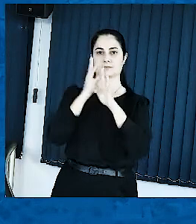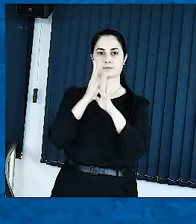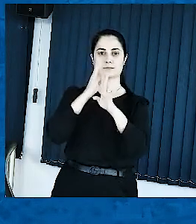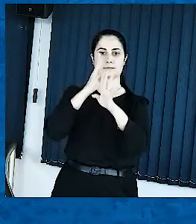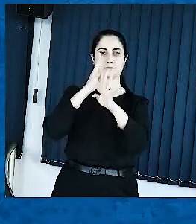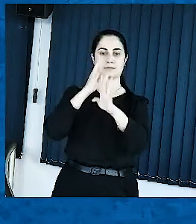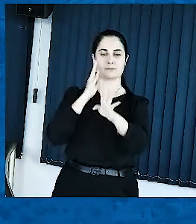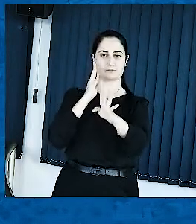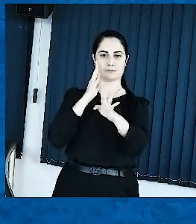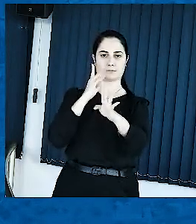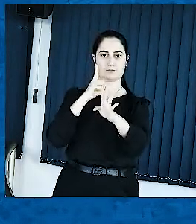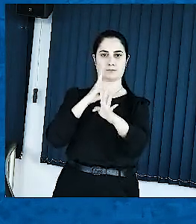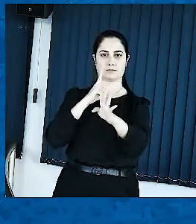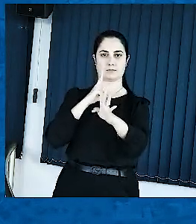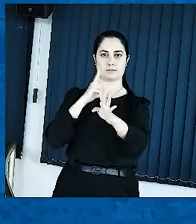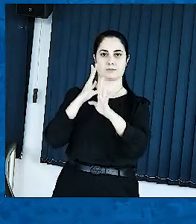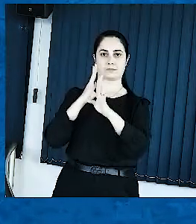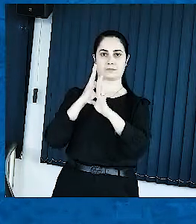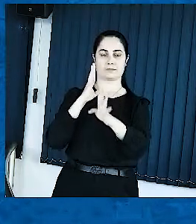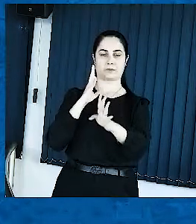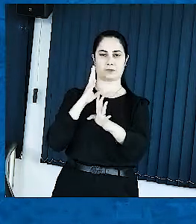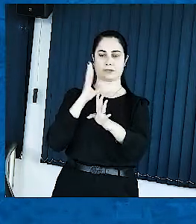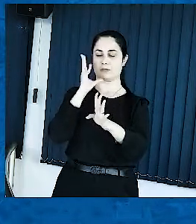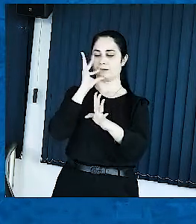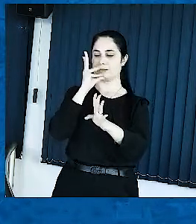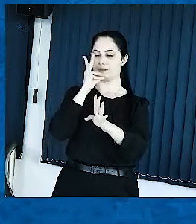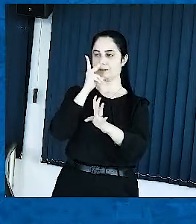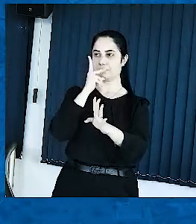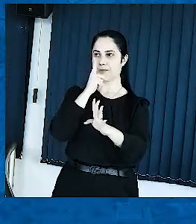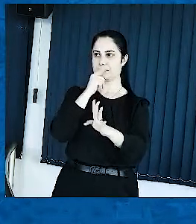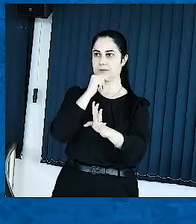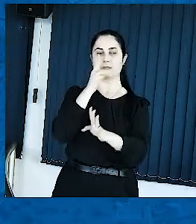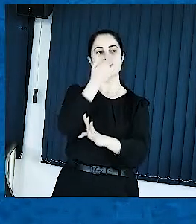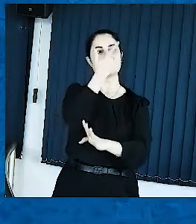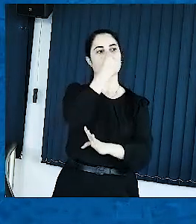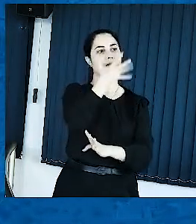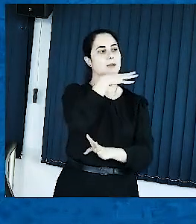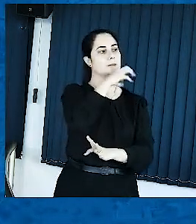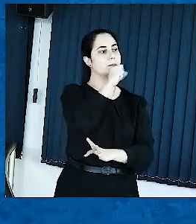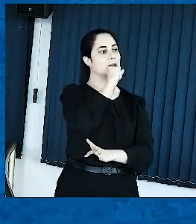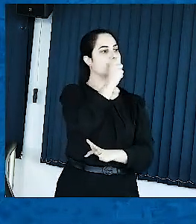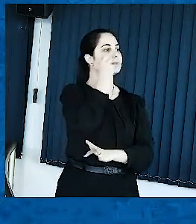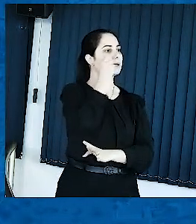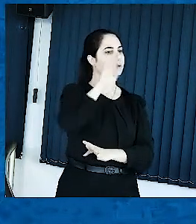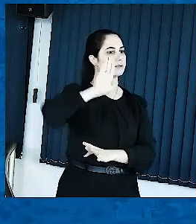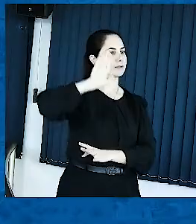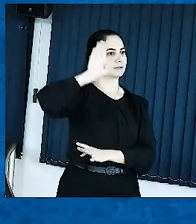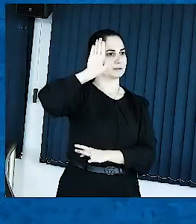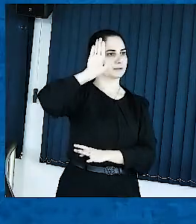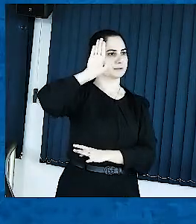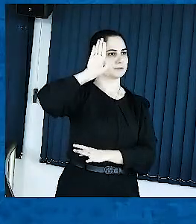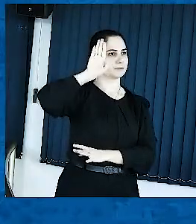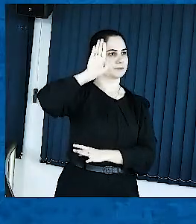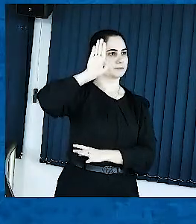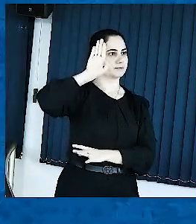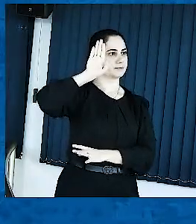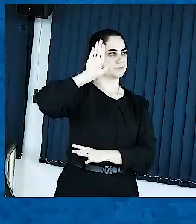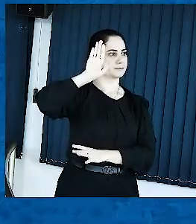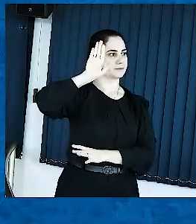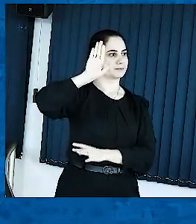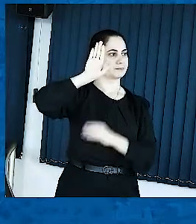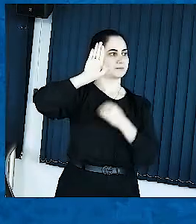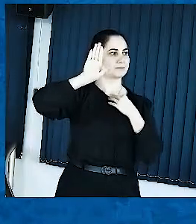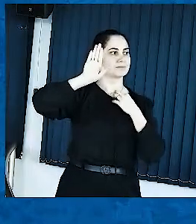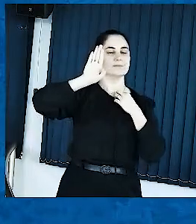Filas longas, sem fluxo definido. Quem que é pai? Quem que é mãe? Levanta a mão. Estou certo ou estou errado?